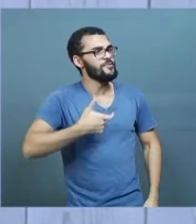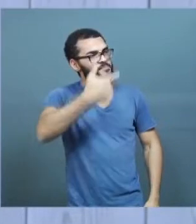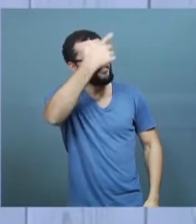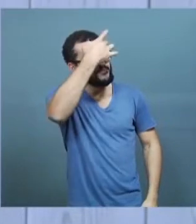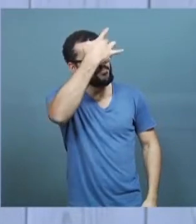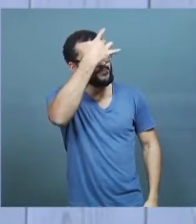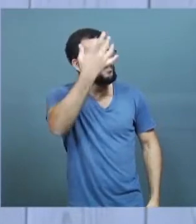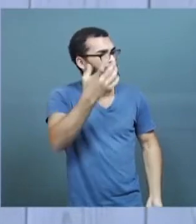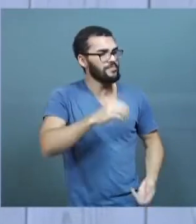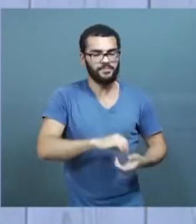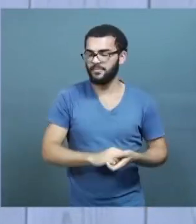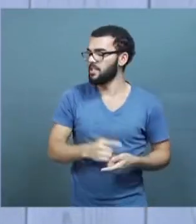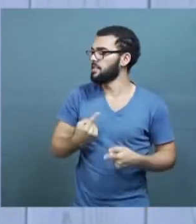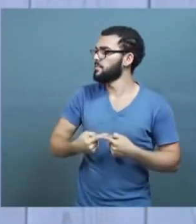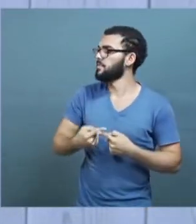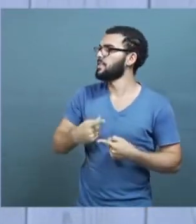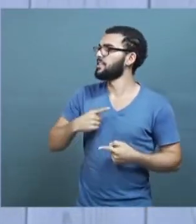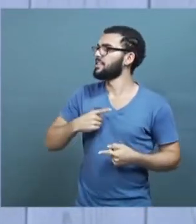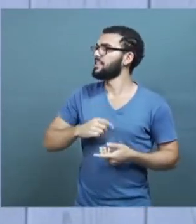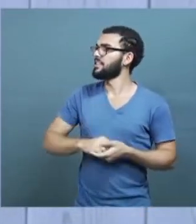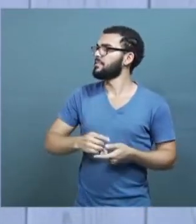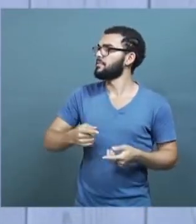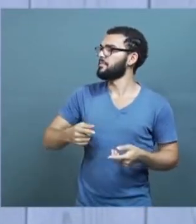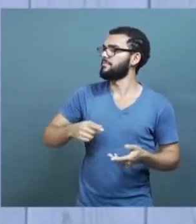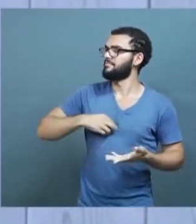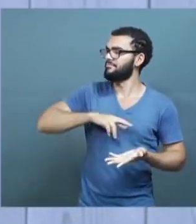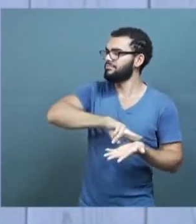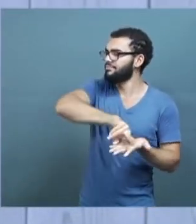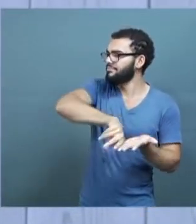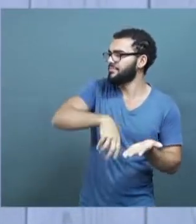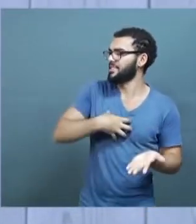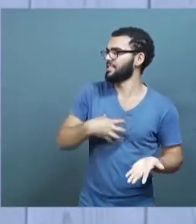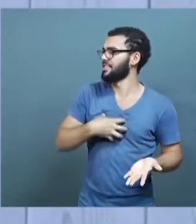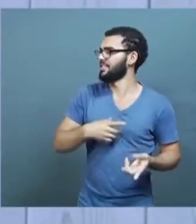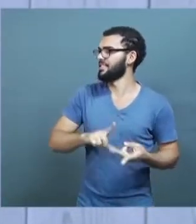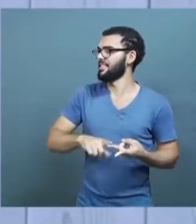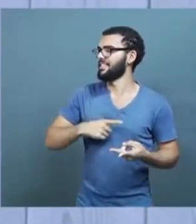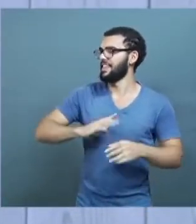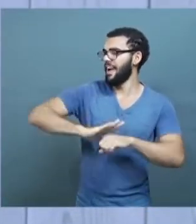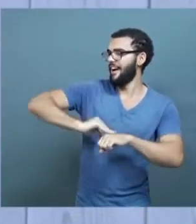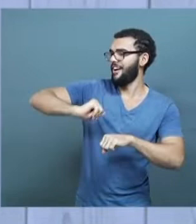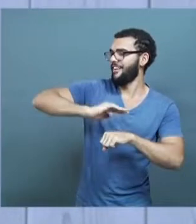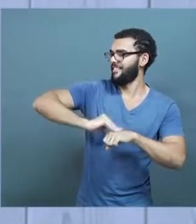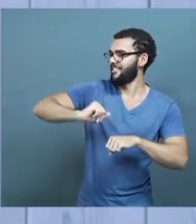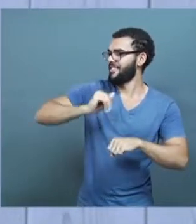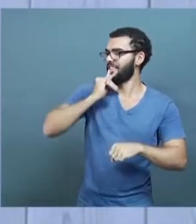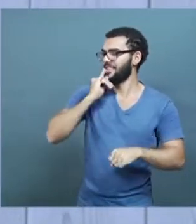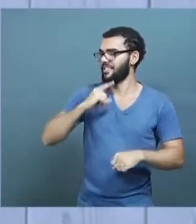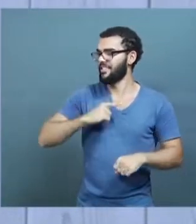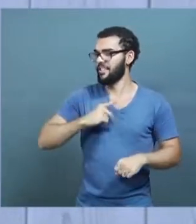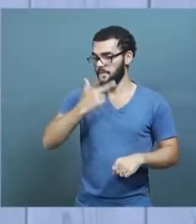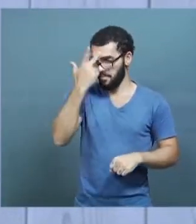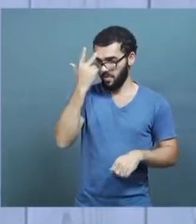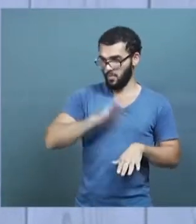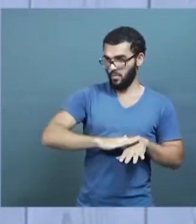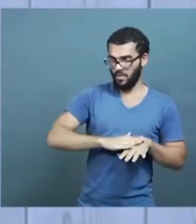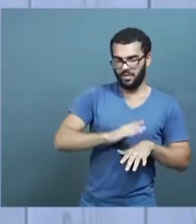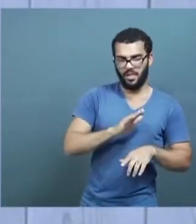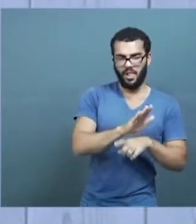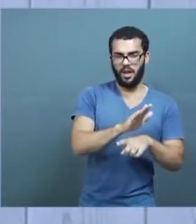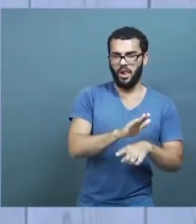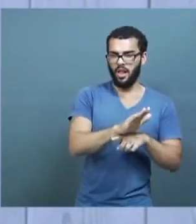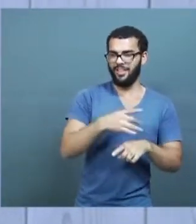bem porque move emoções e afetos das duas partes, tanto do trabalhador que oferece o seu